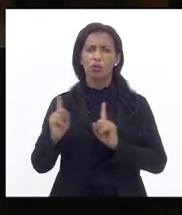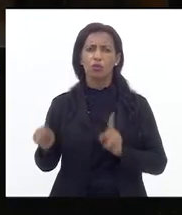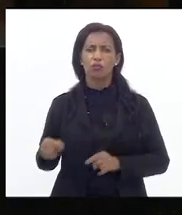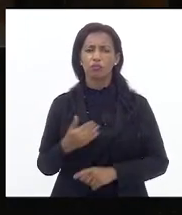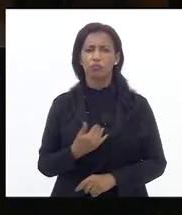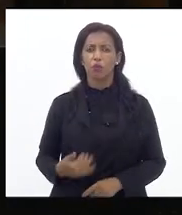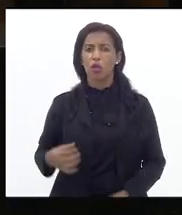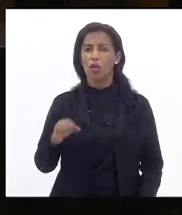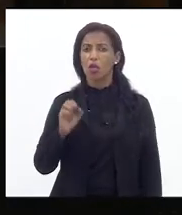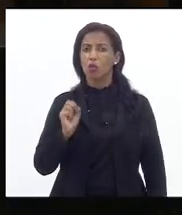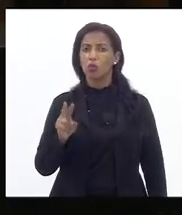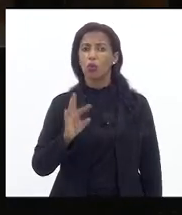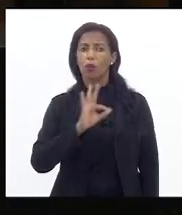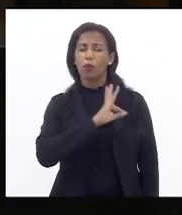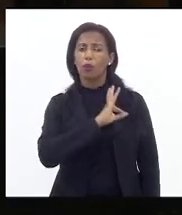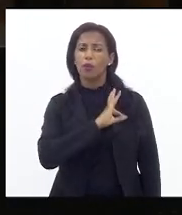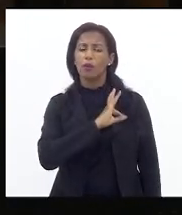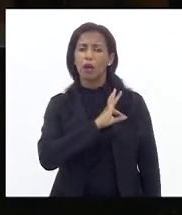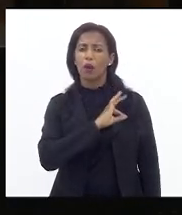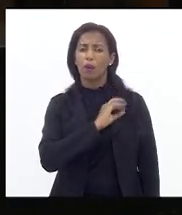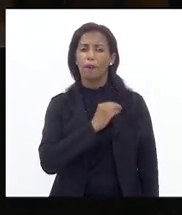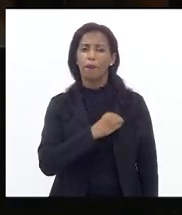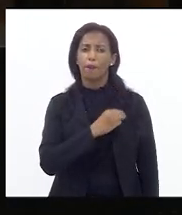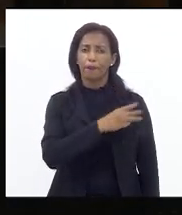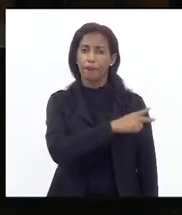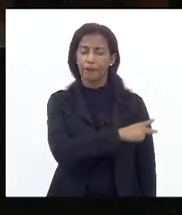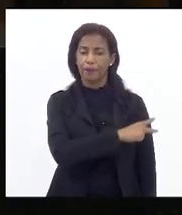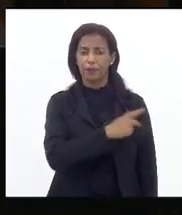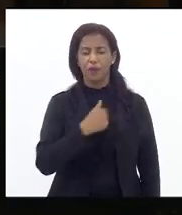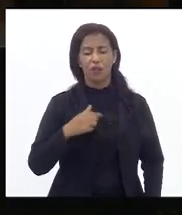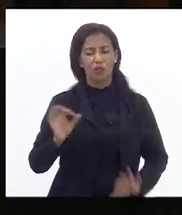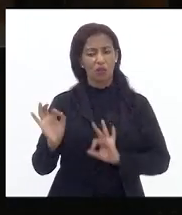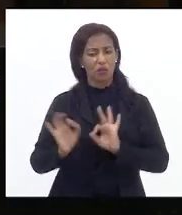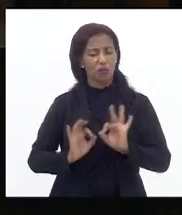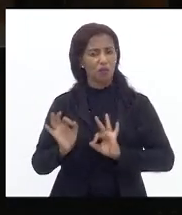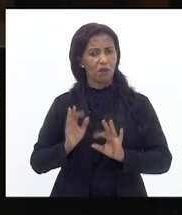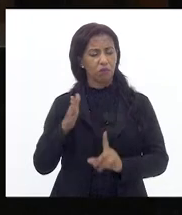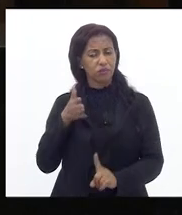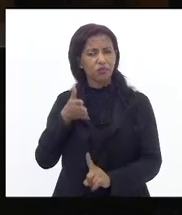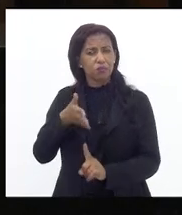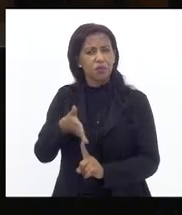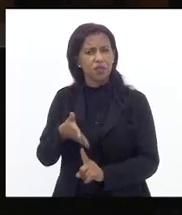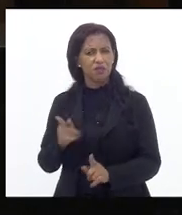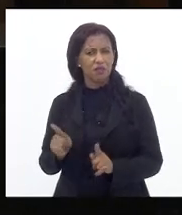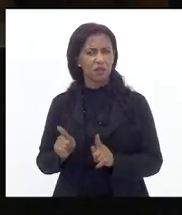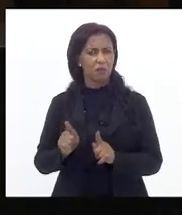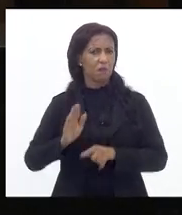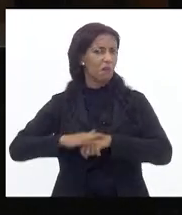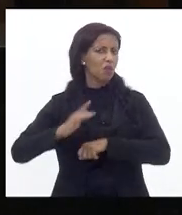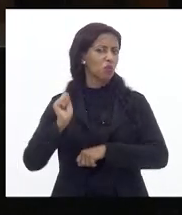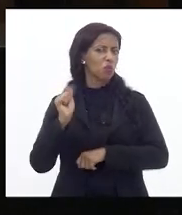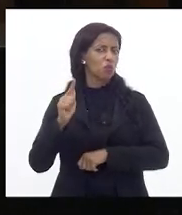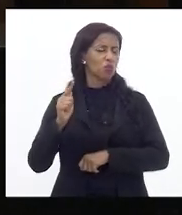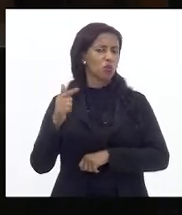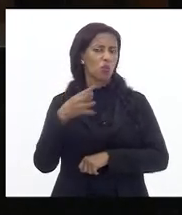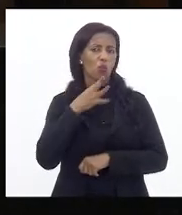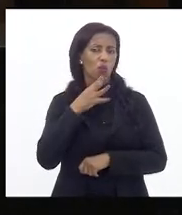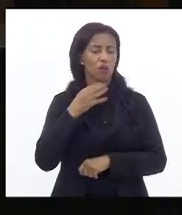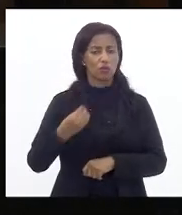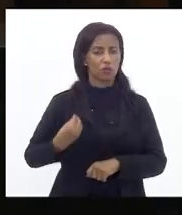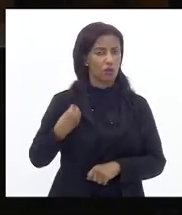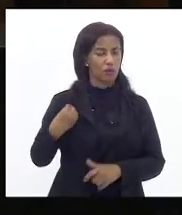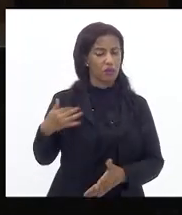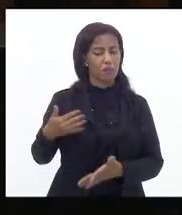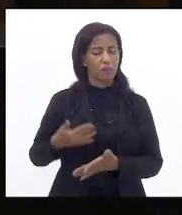sou policial militar hoje eu vou falar forma de forma até específico um pouco mais que eu conheço que eu vivi